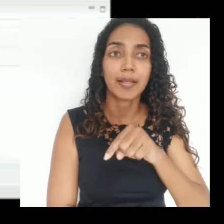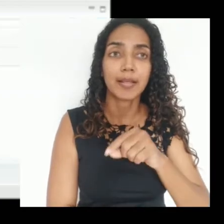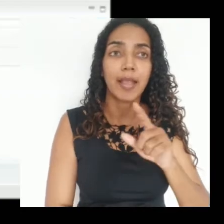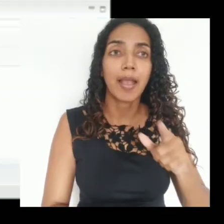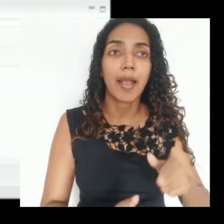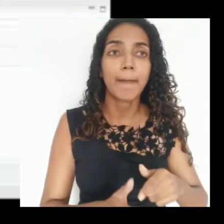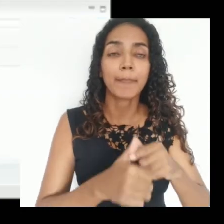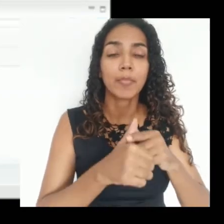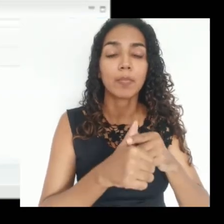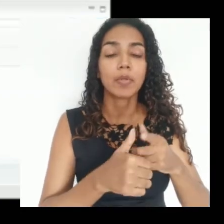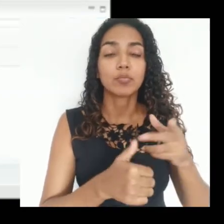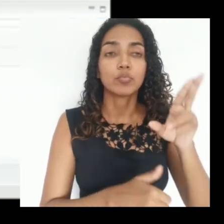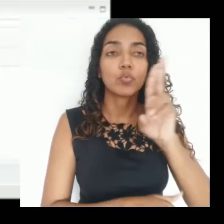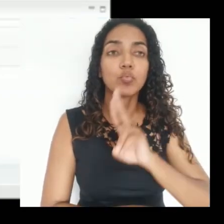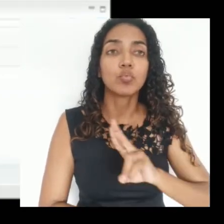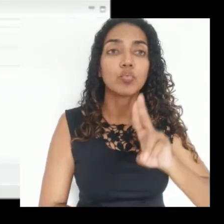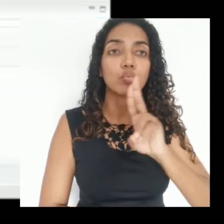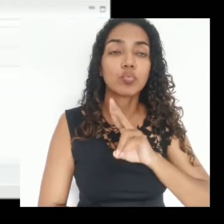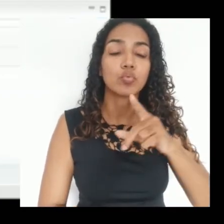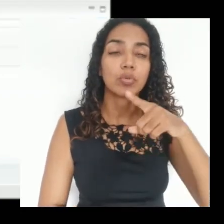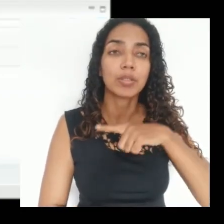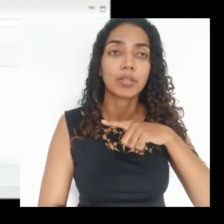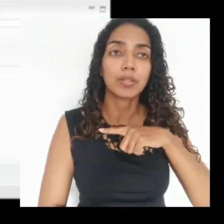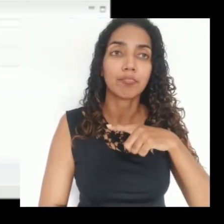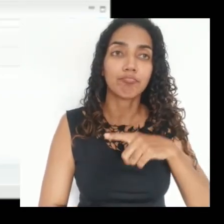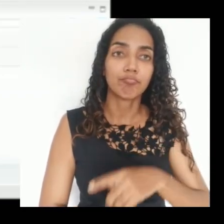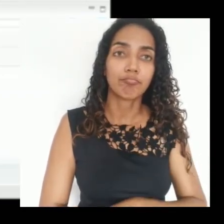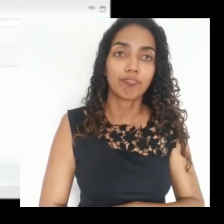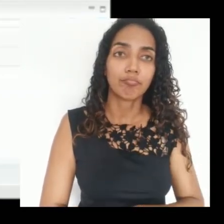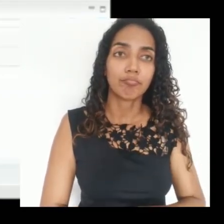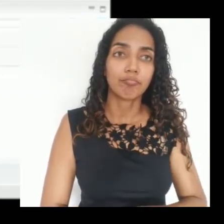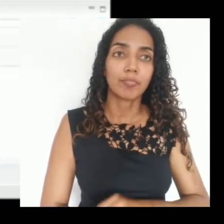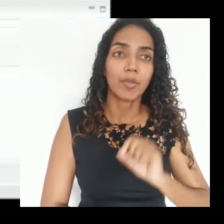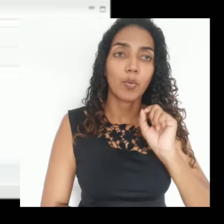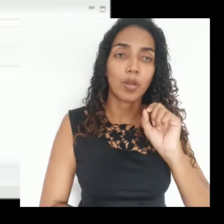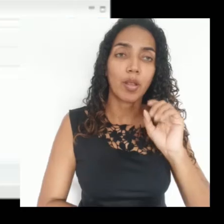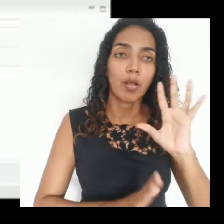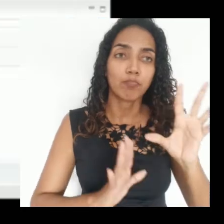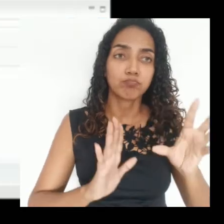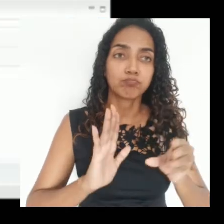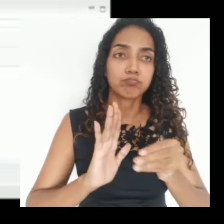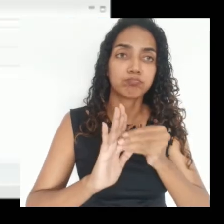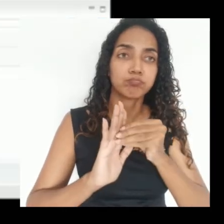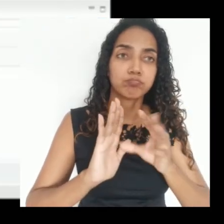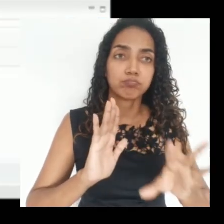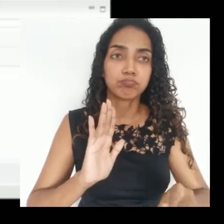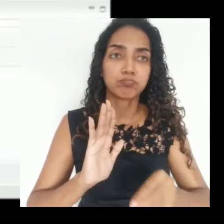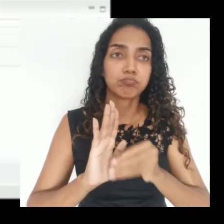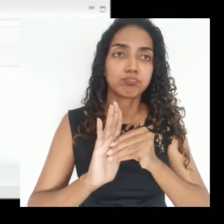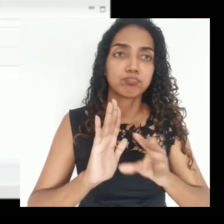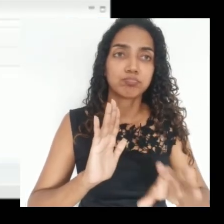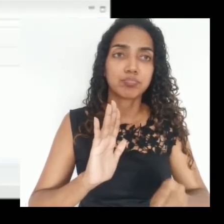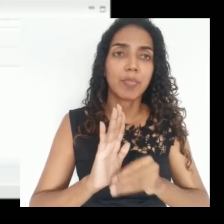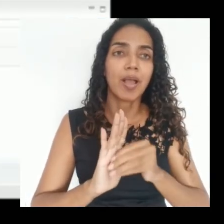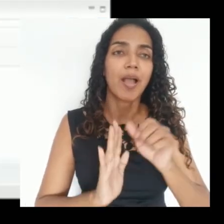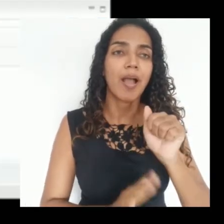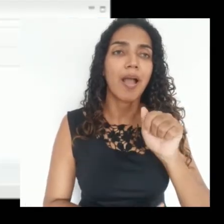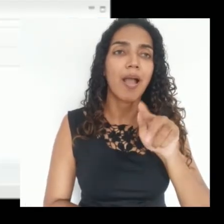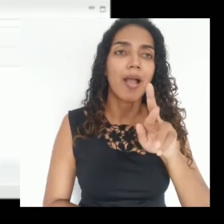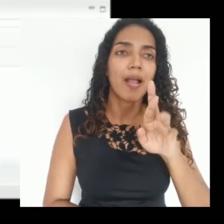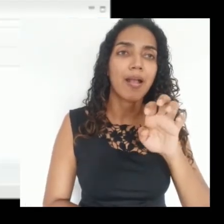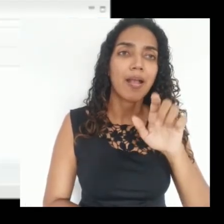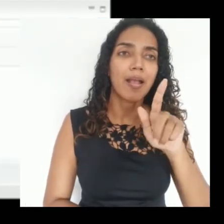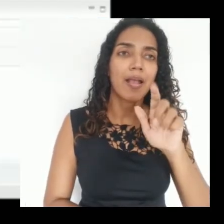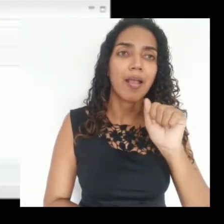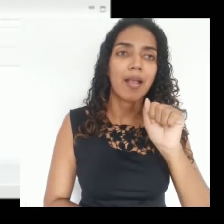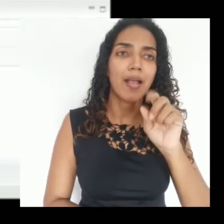falei. Muitas vezes o que acontece no caso da agregação é isso aqui. É o objeto agregador, ele acaba tendo uma